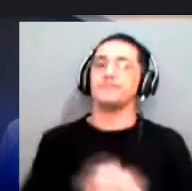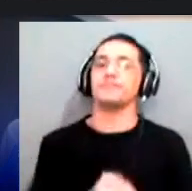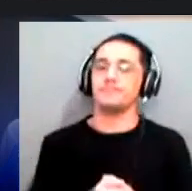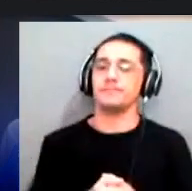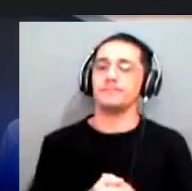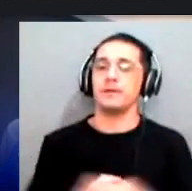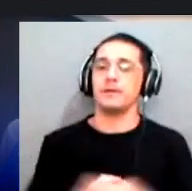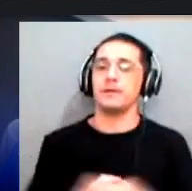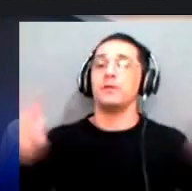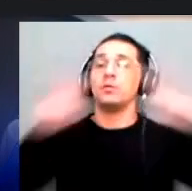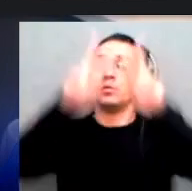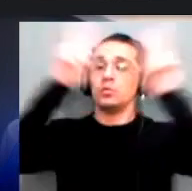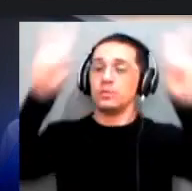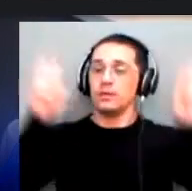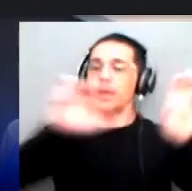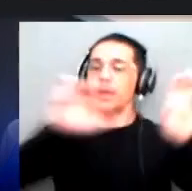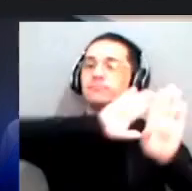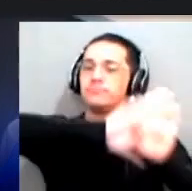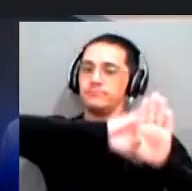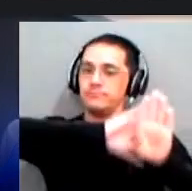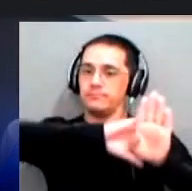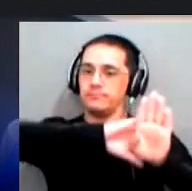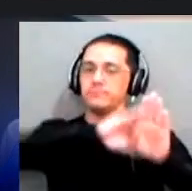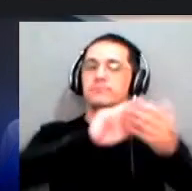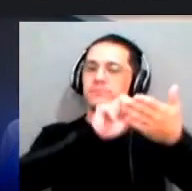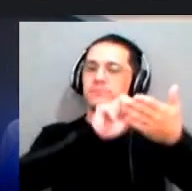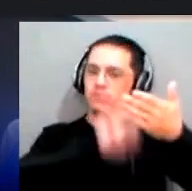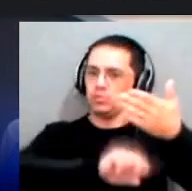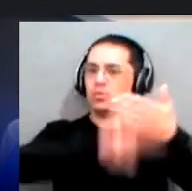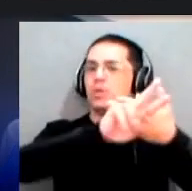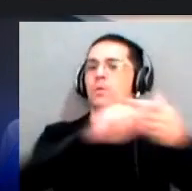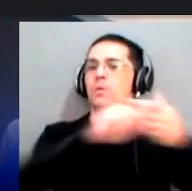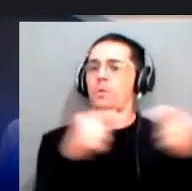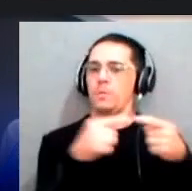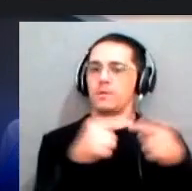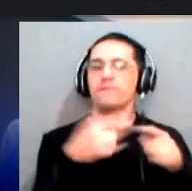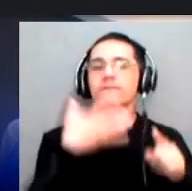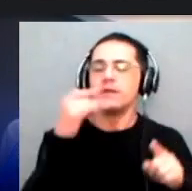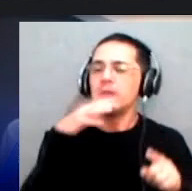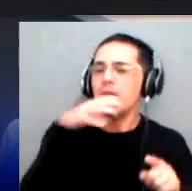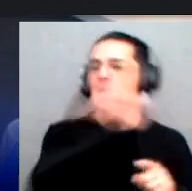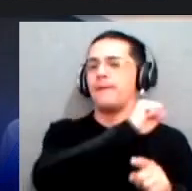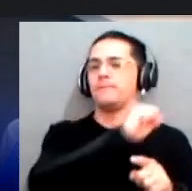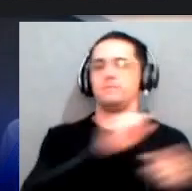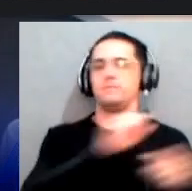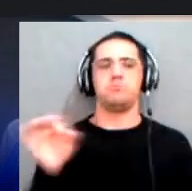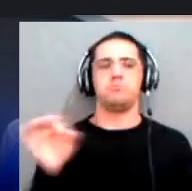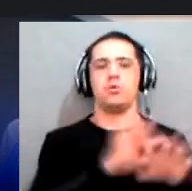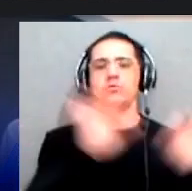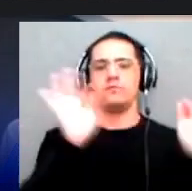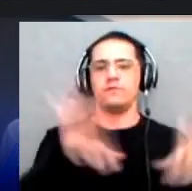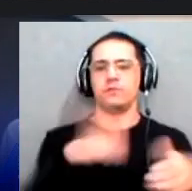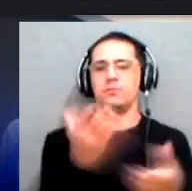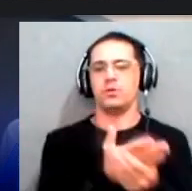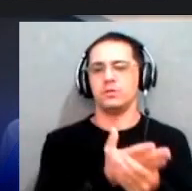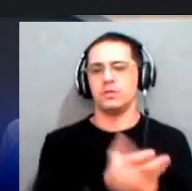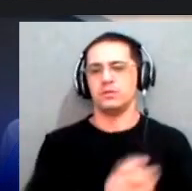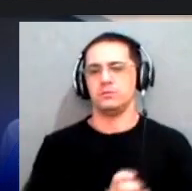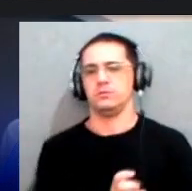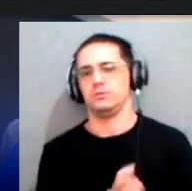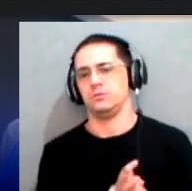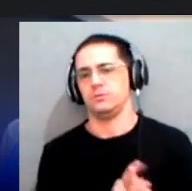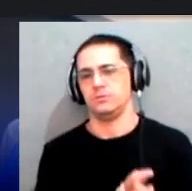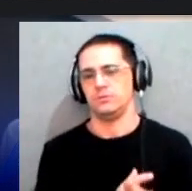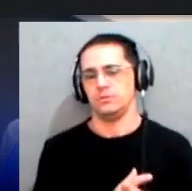trás dessa virtualização dos processos, facilidade e velocidade. A questão é,